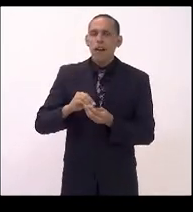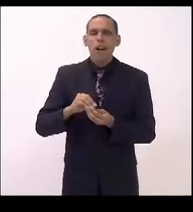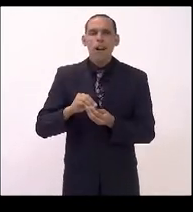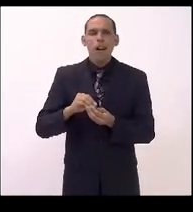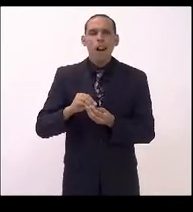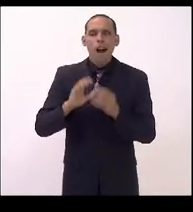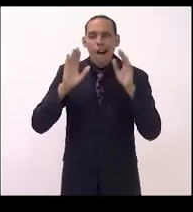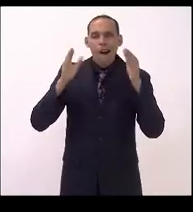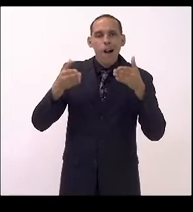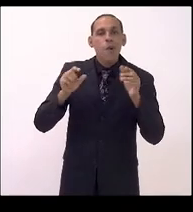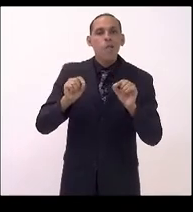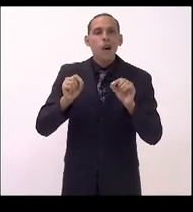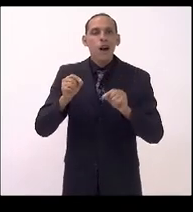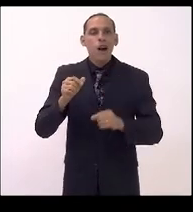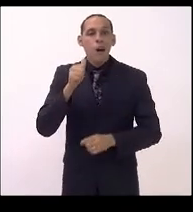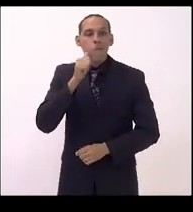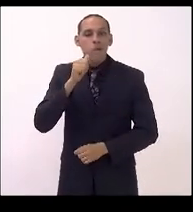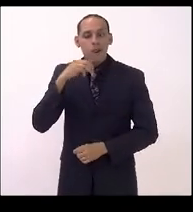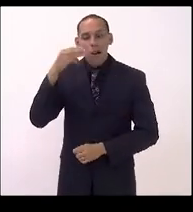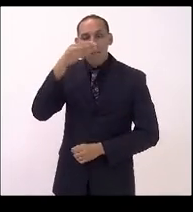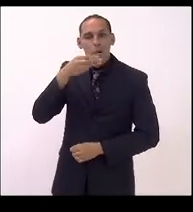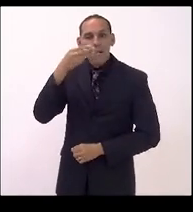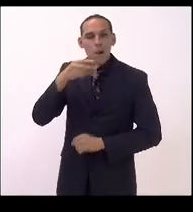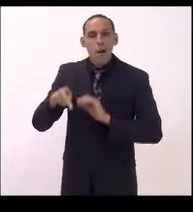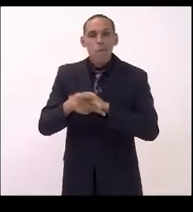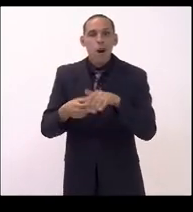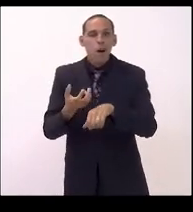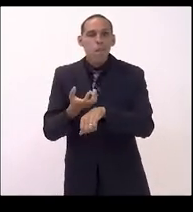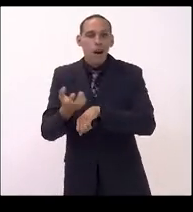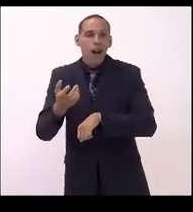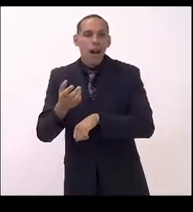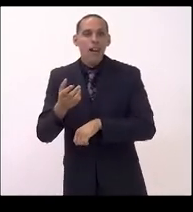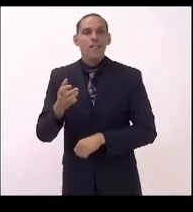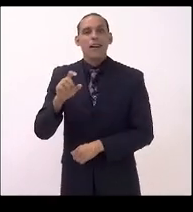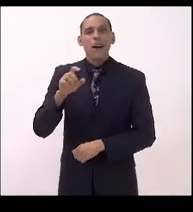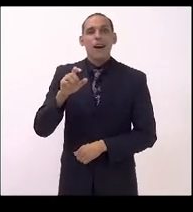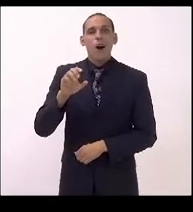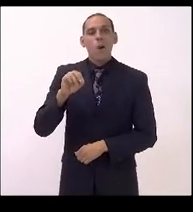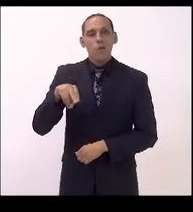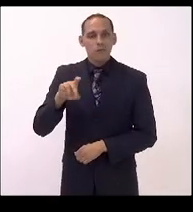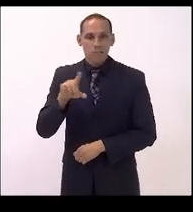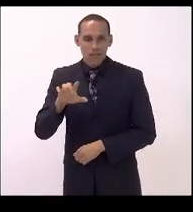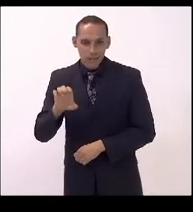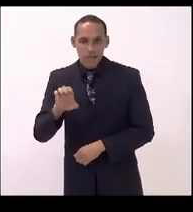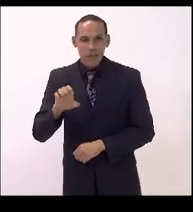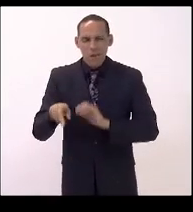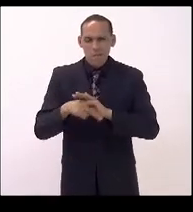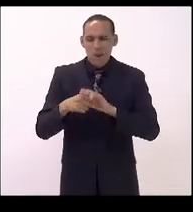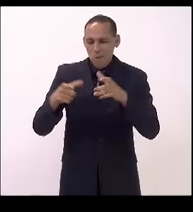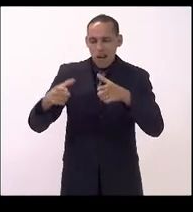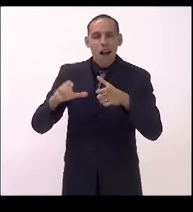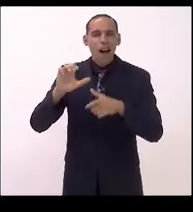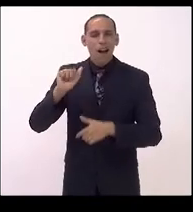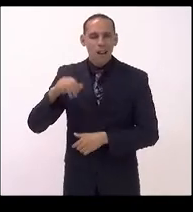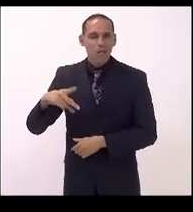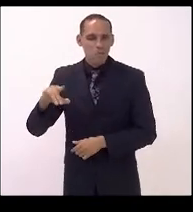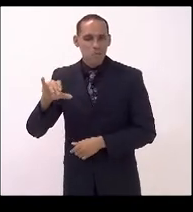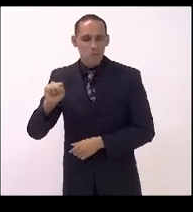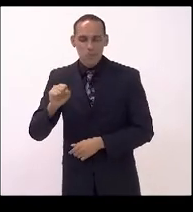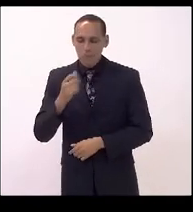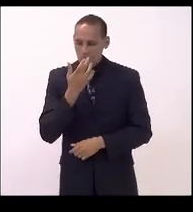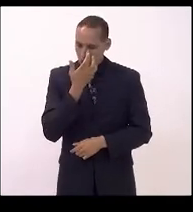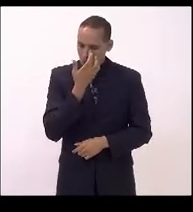Praça 11. Prostituta da Praça 11, que era uma campista, ela era uma camponesa de